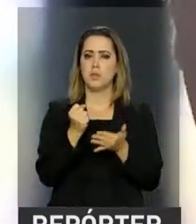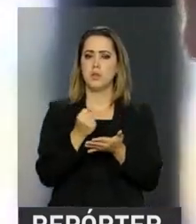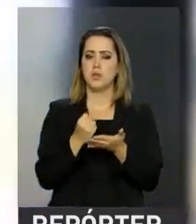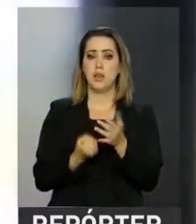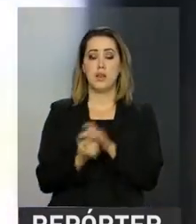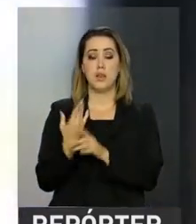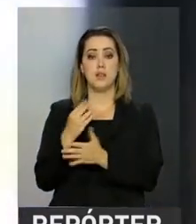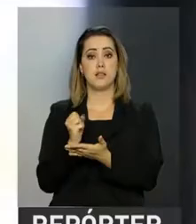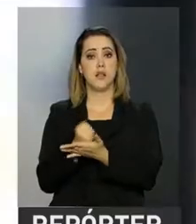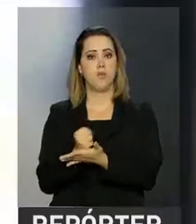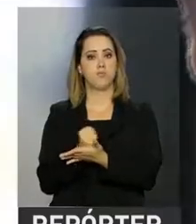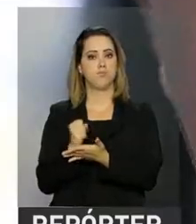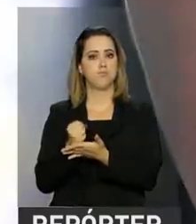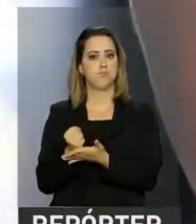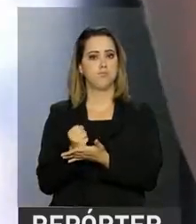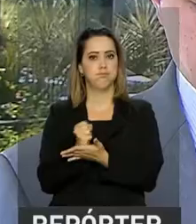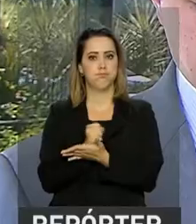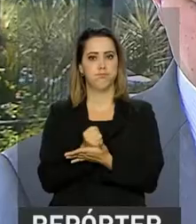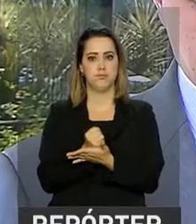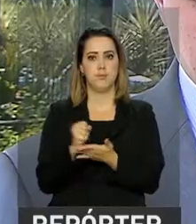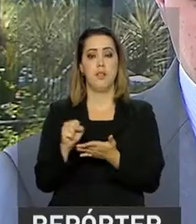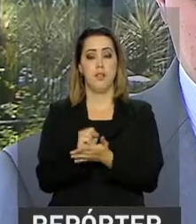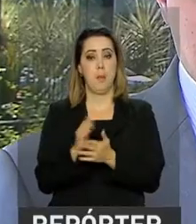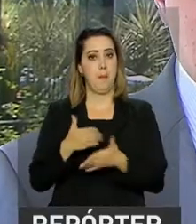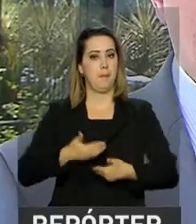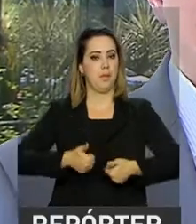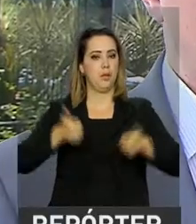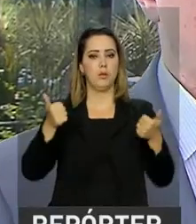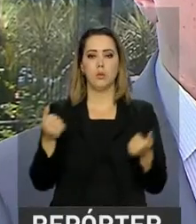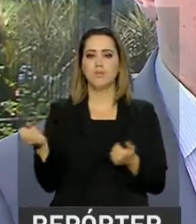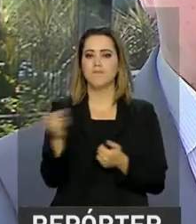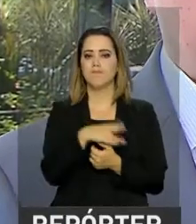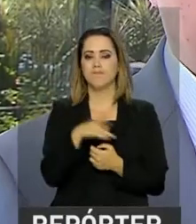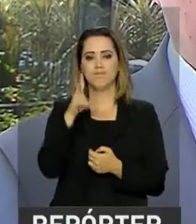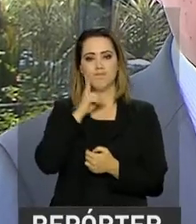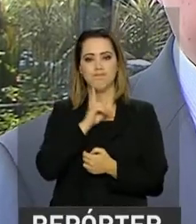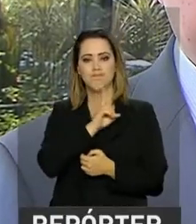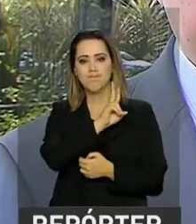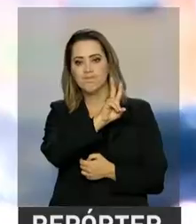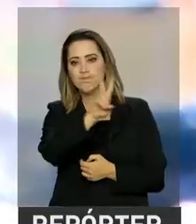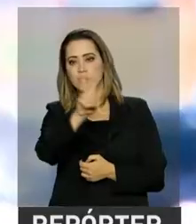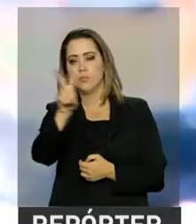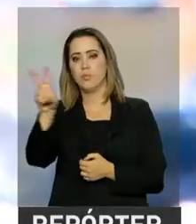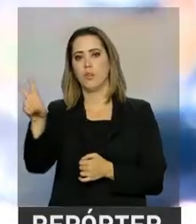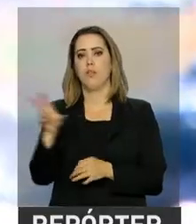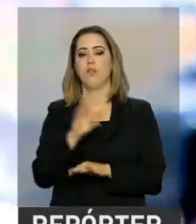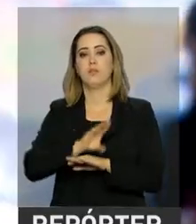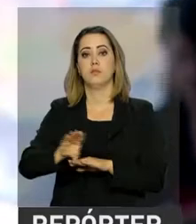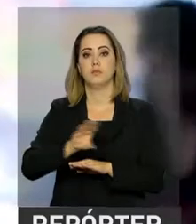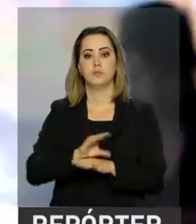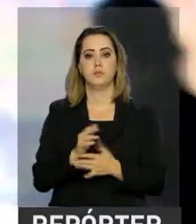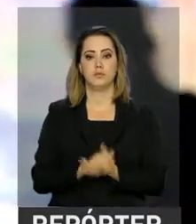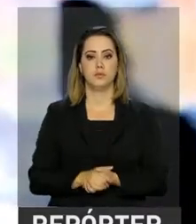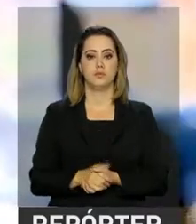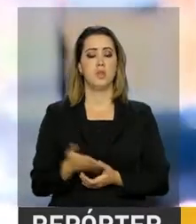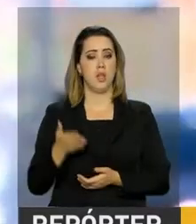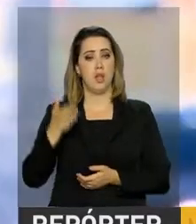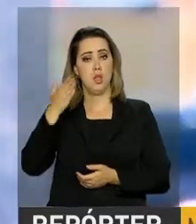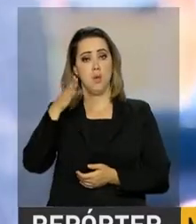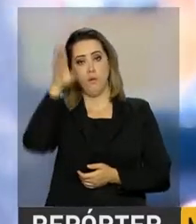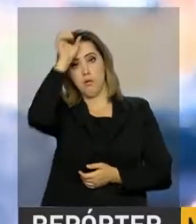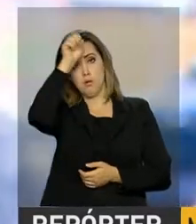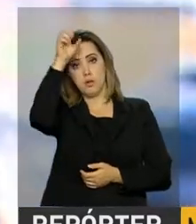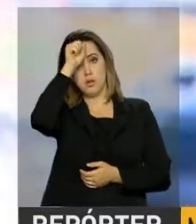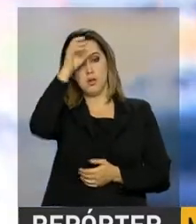digitais. Oportunidade que abriu novos horizontes profissionais. Além das técnicas de desenvolvimento